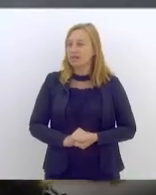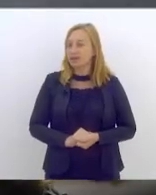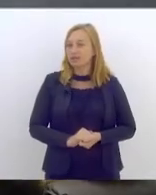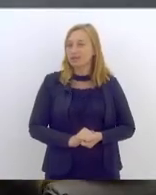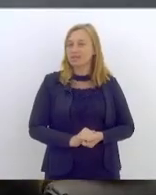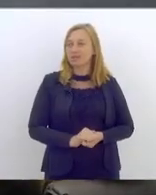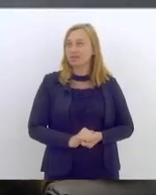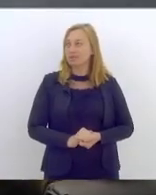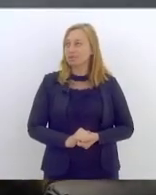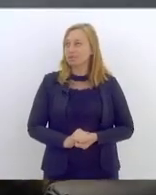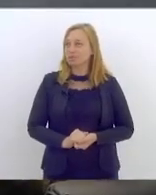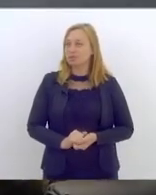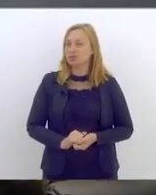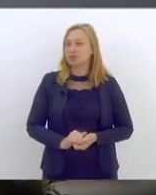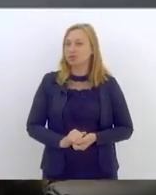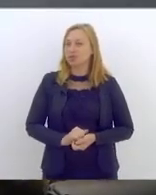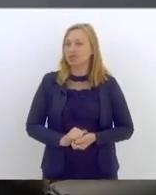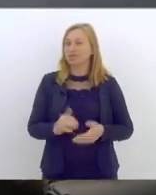por favor